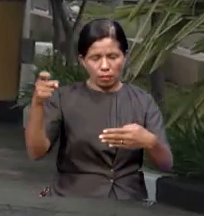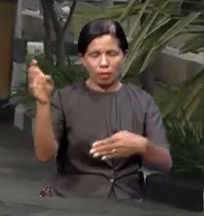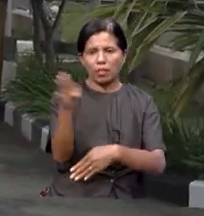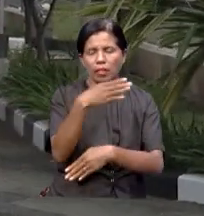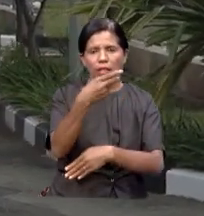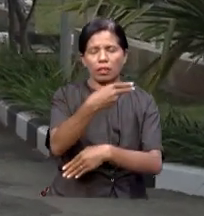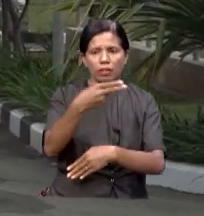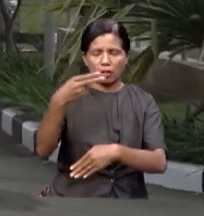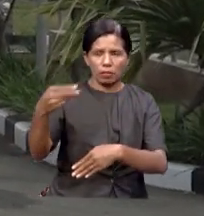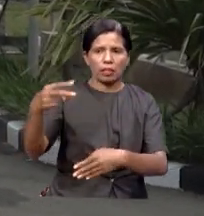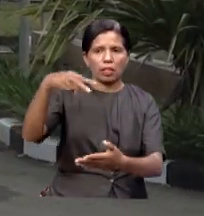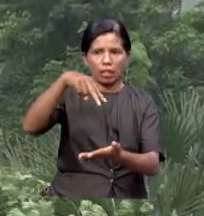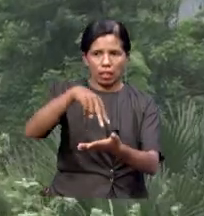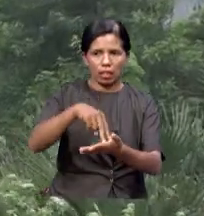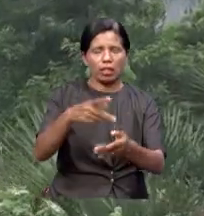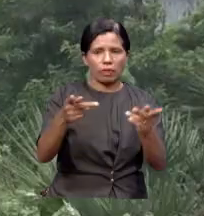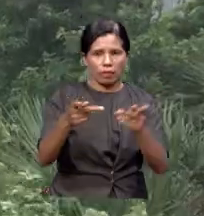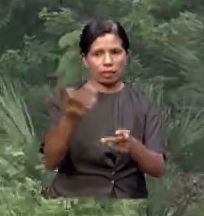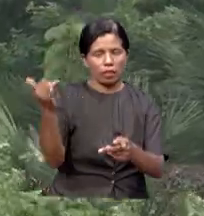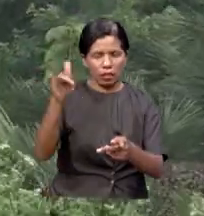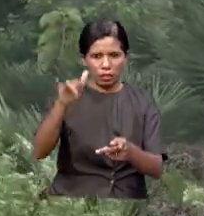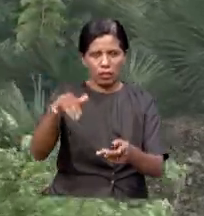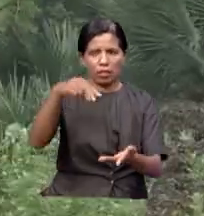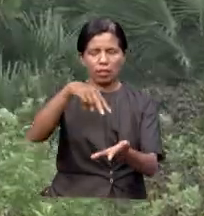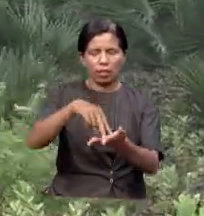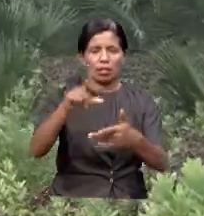nian, Makhari e a estaca sira, nebe monta e a